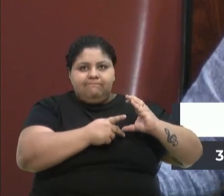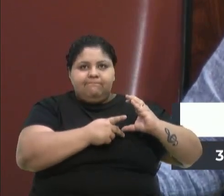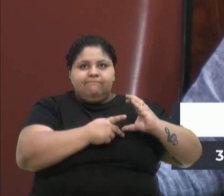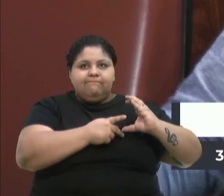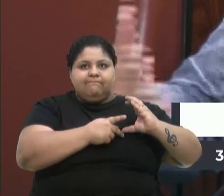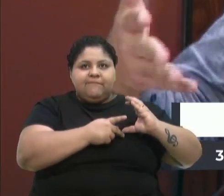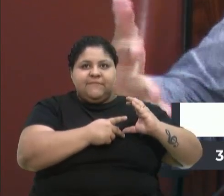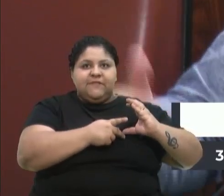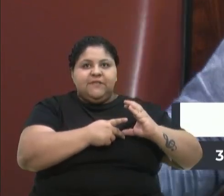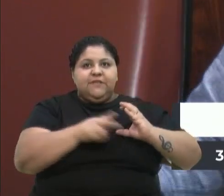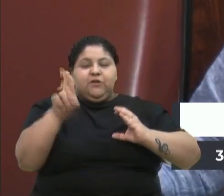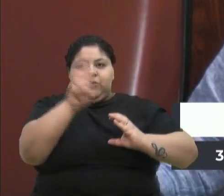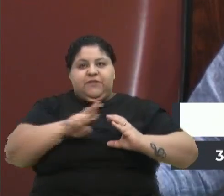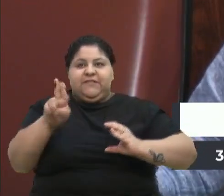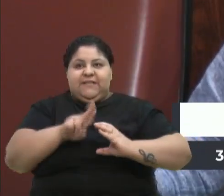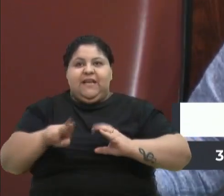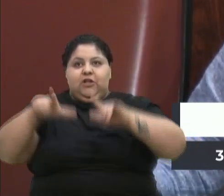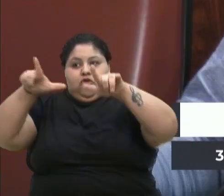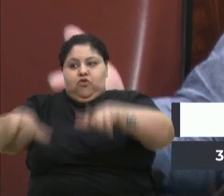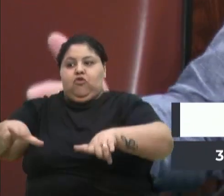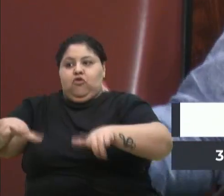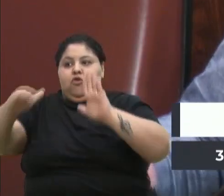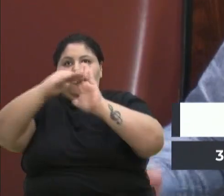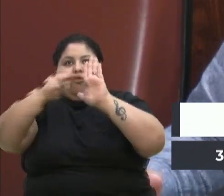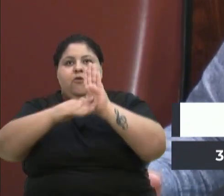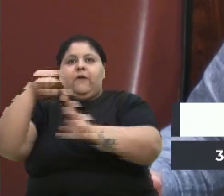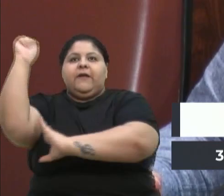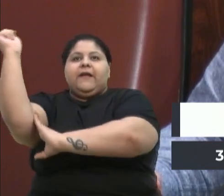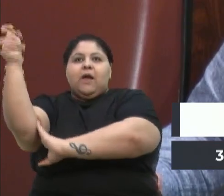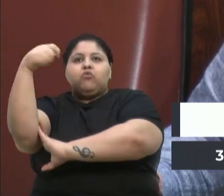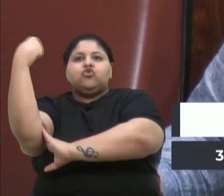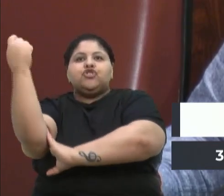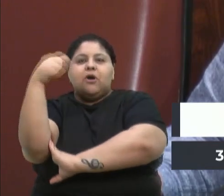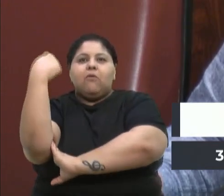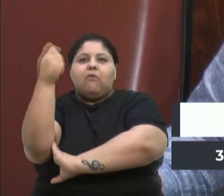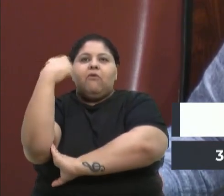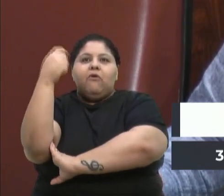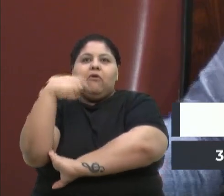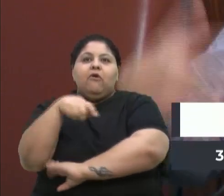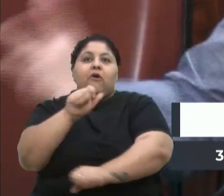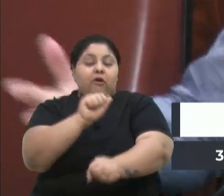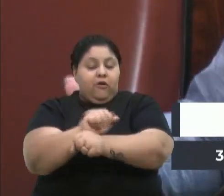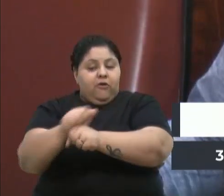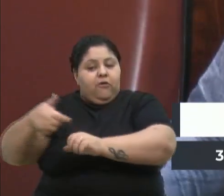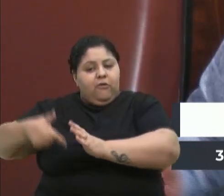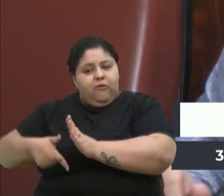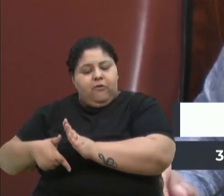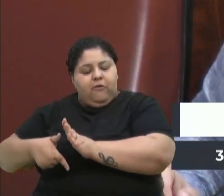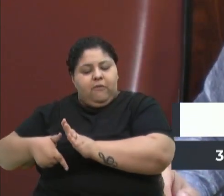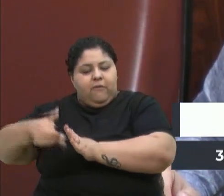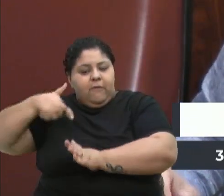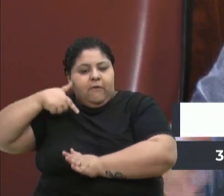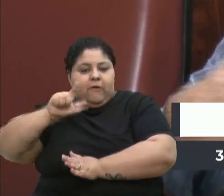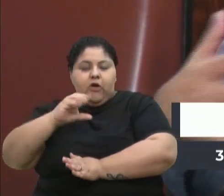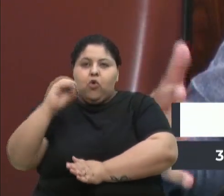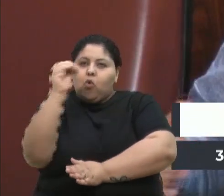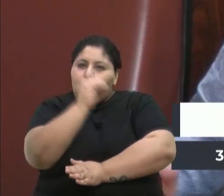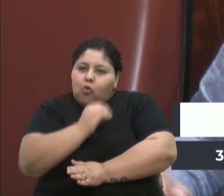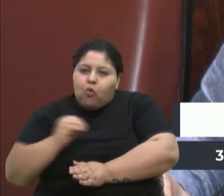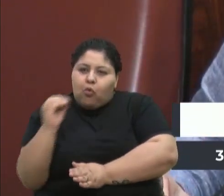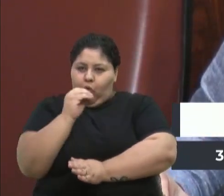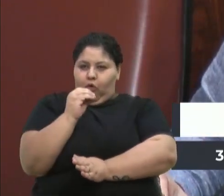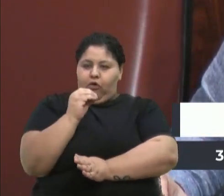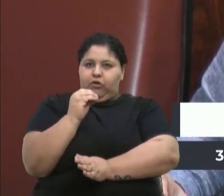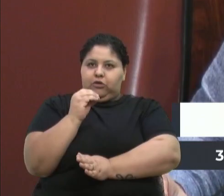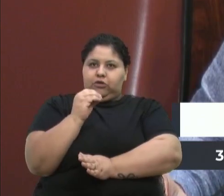pelo gauchão, que a gente espera que as gurias ganhem, né? Dada o ótimo aproveitamento que o time tem. Então, mais uma